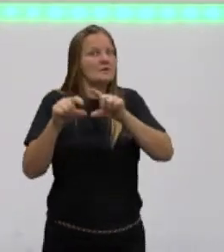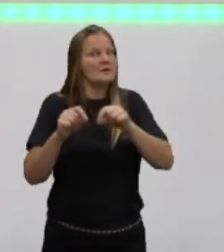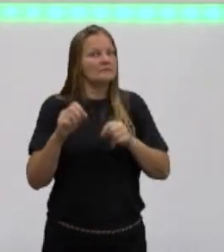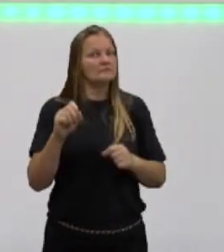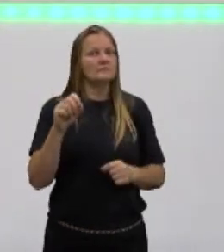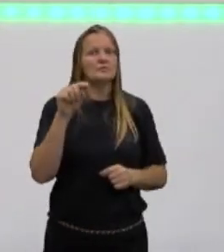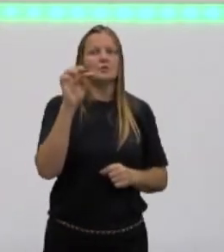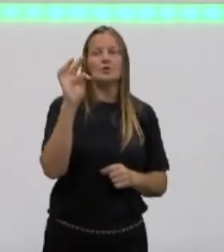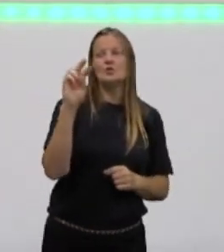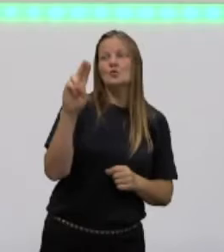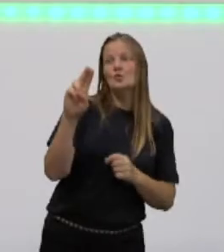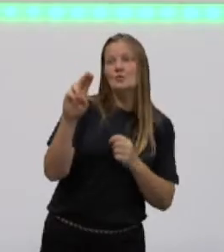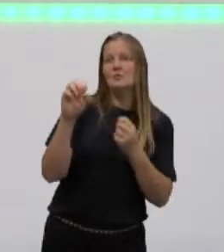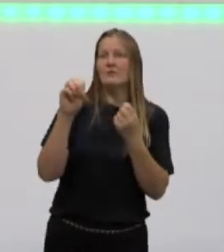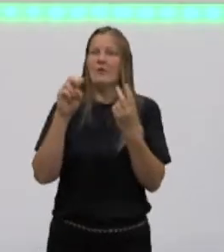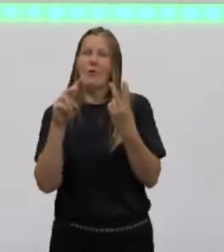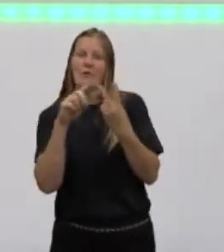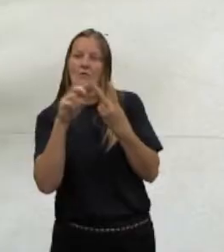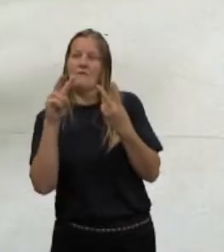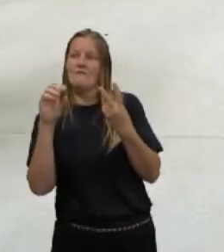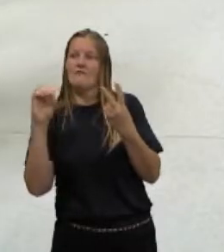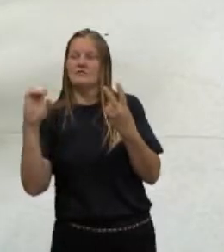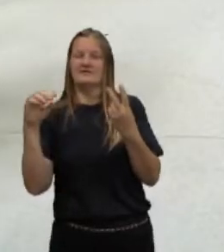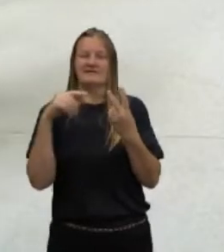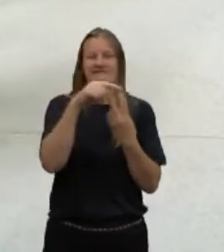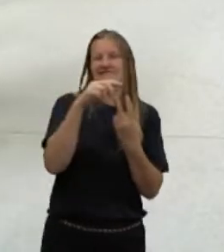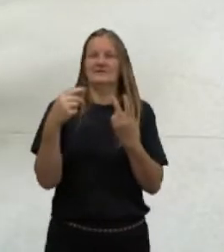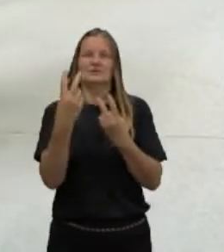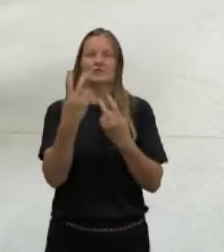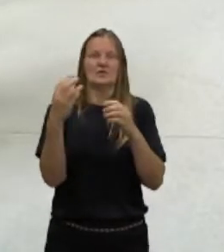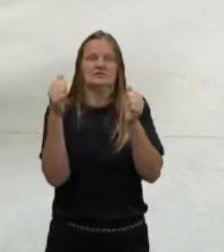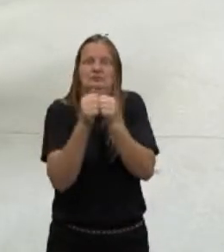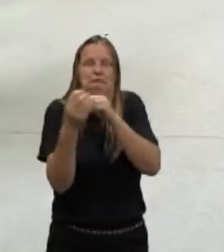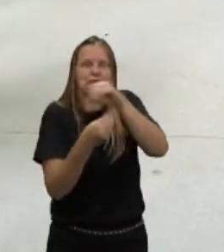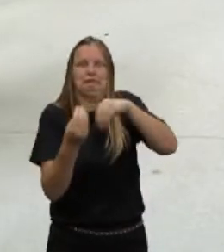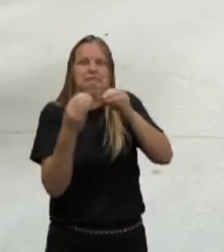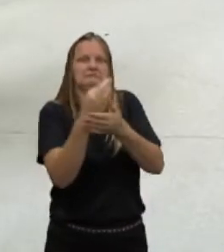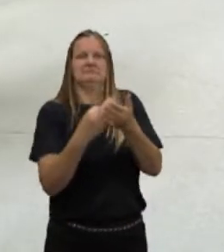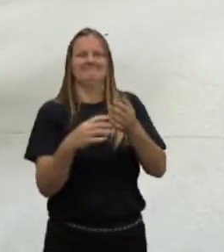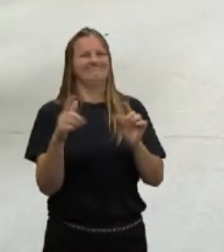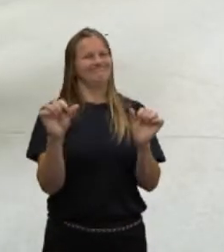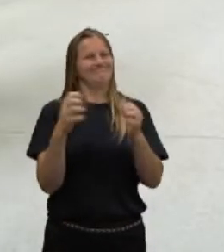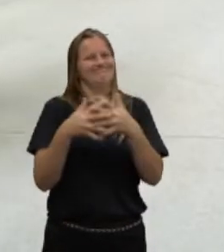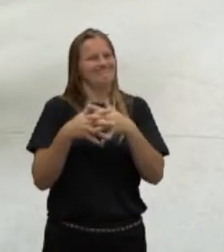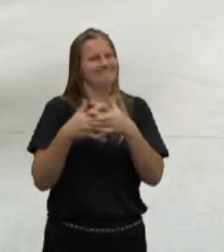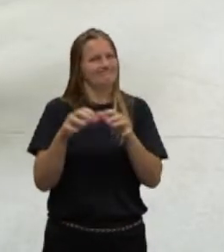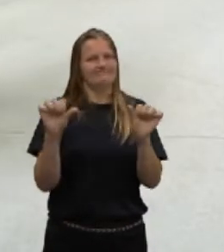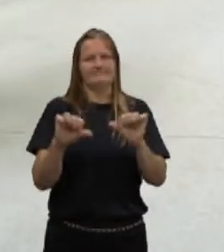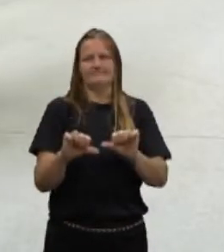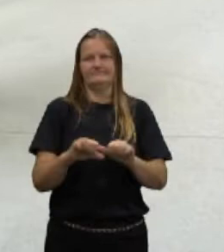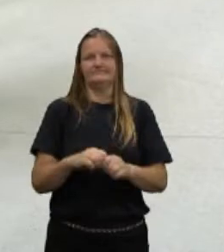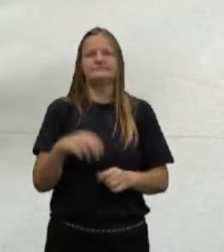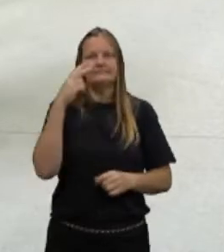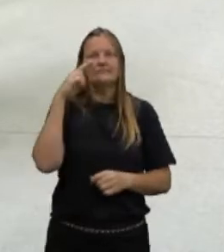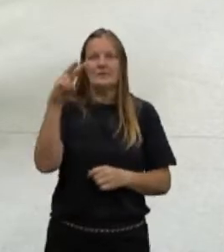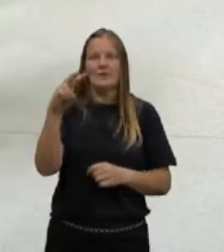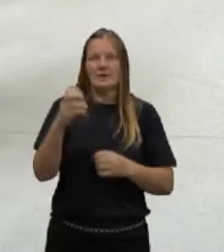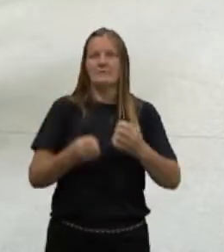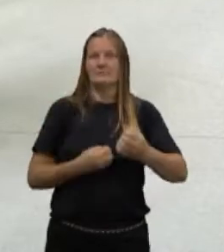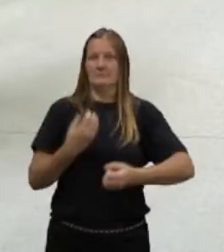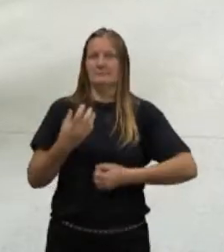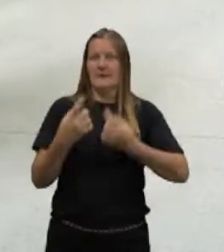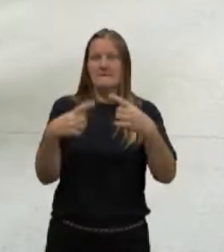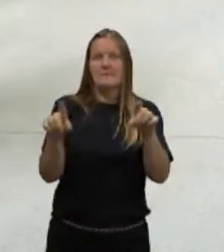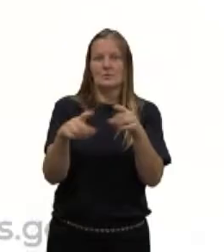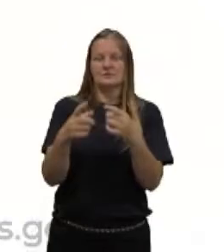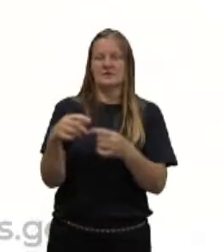tu ou usar você. Eu não posso ficar passeando pelos dois, que é o que acaba acontecendo aqui. Olhem lá. Eu tenho